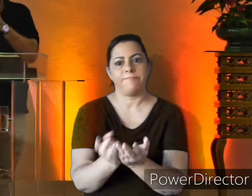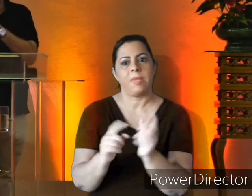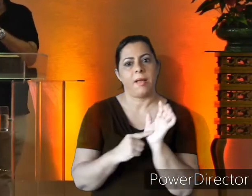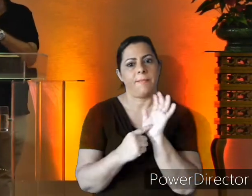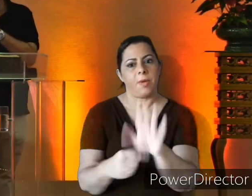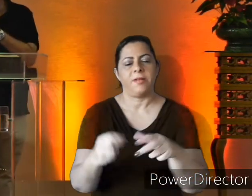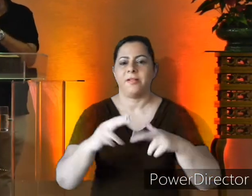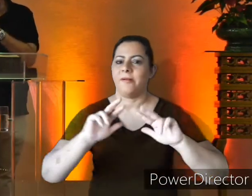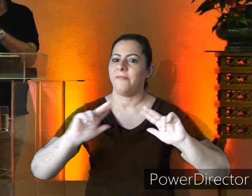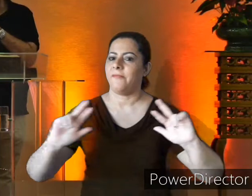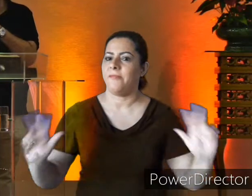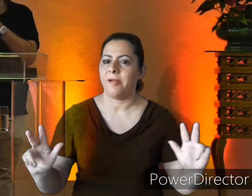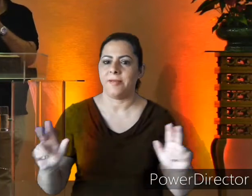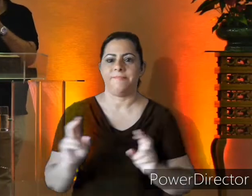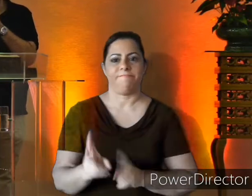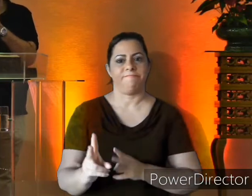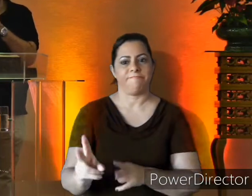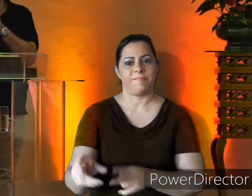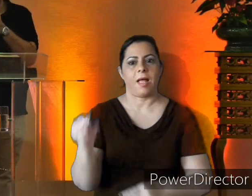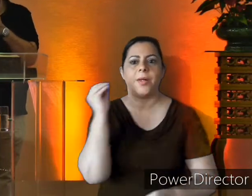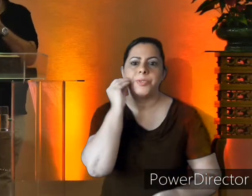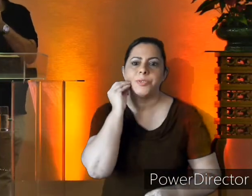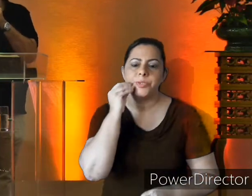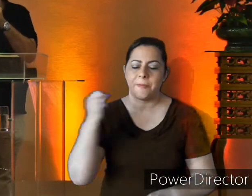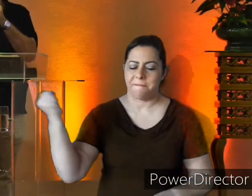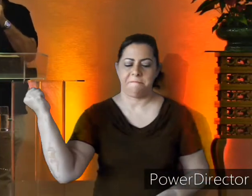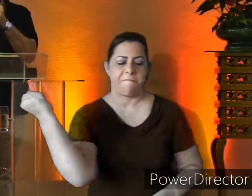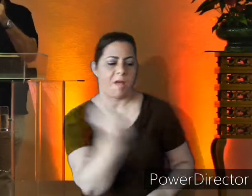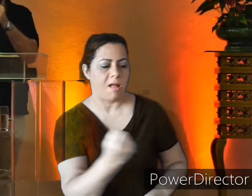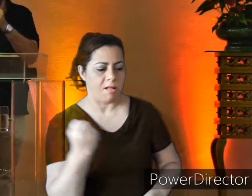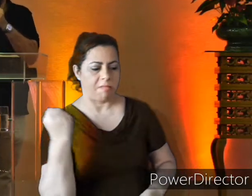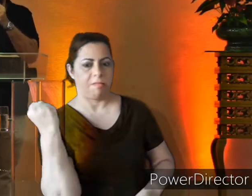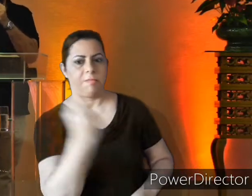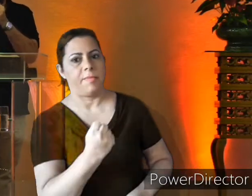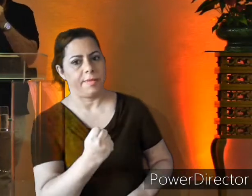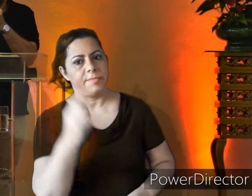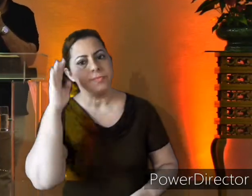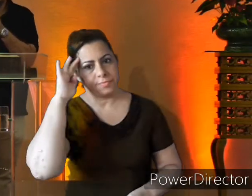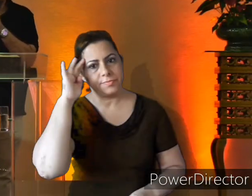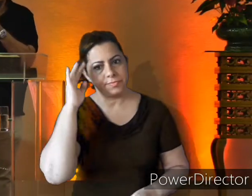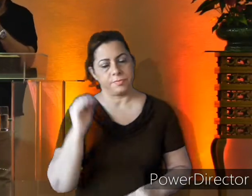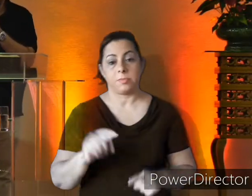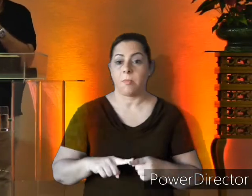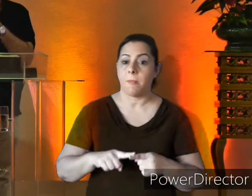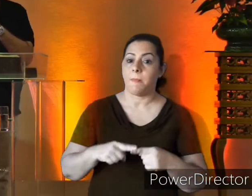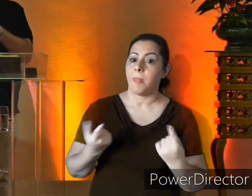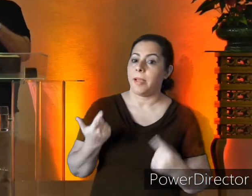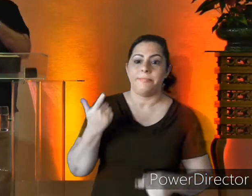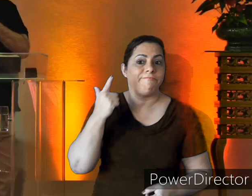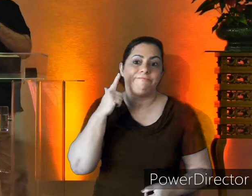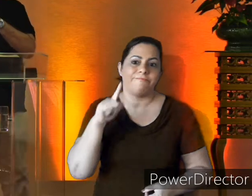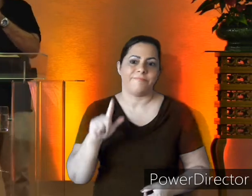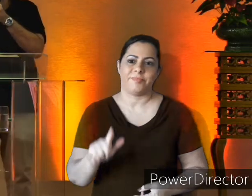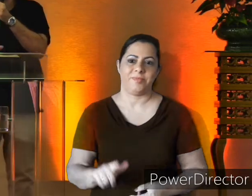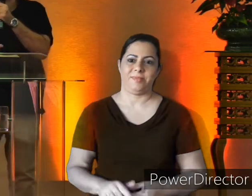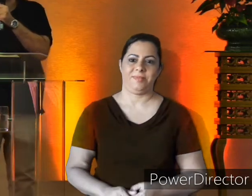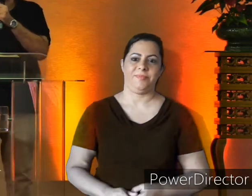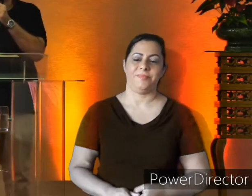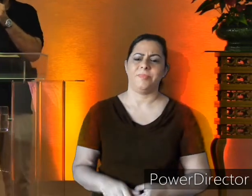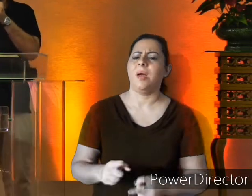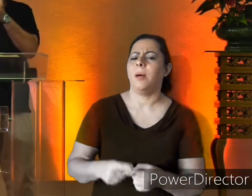com as suas emboscadas, seus ataques, tirar a vida do rei de Israel, mas ele teve as suas